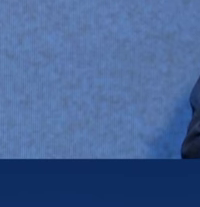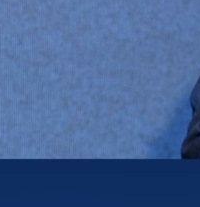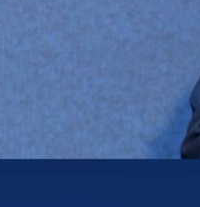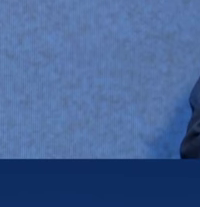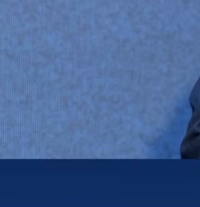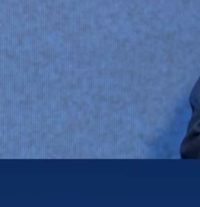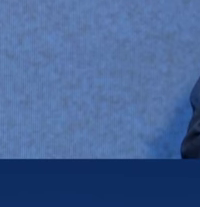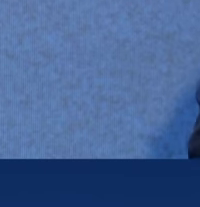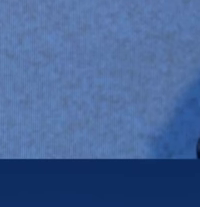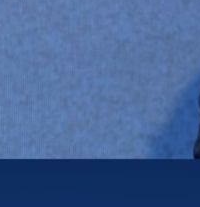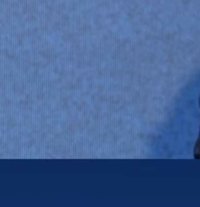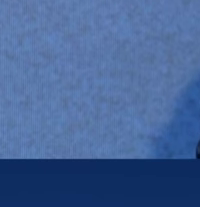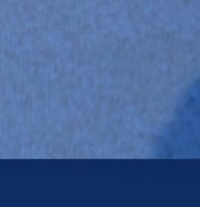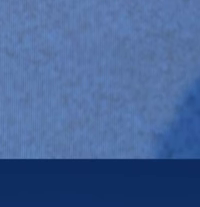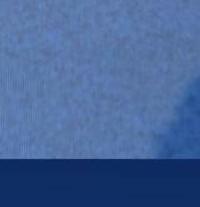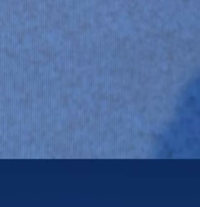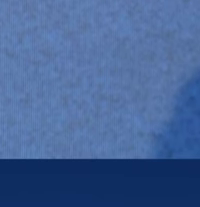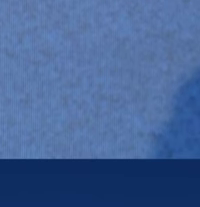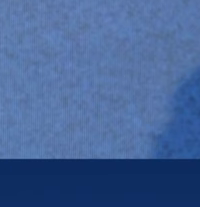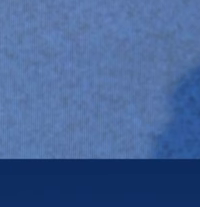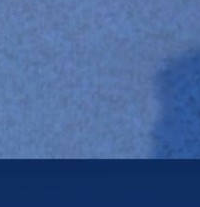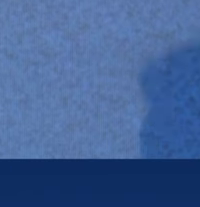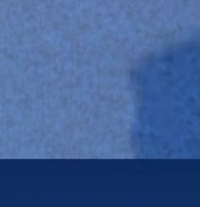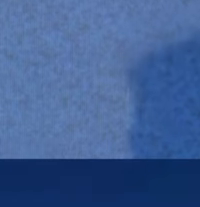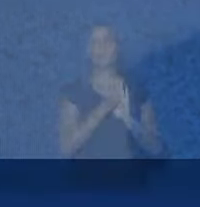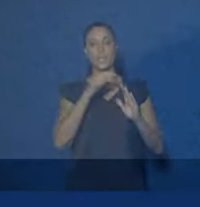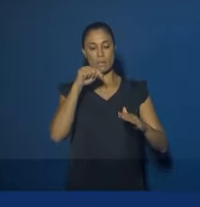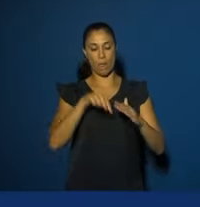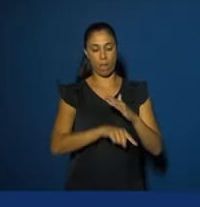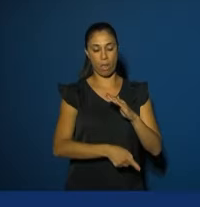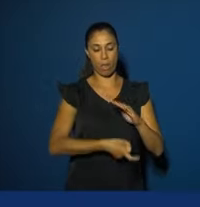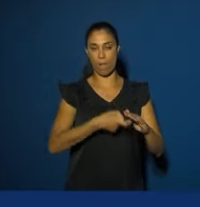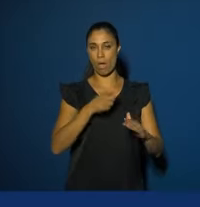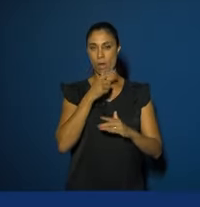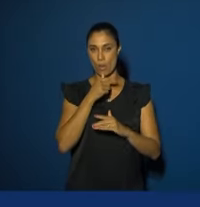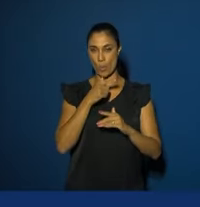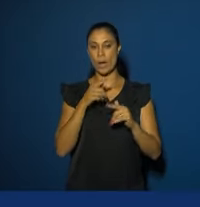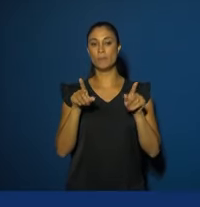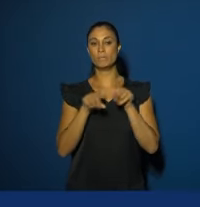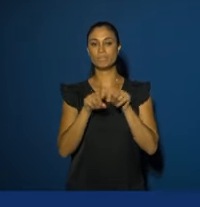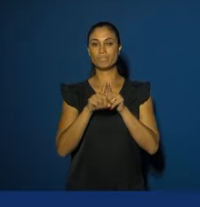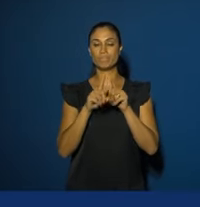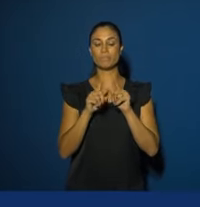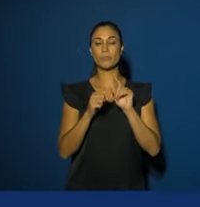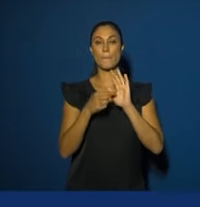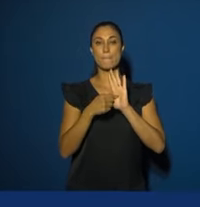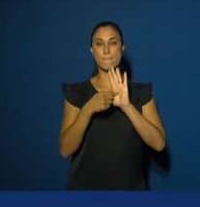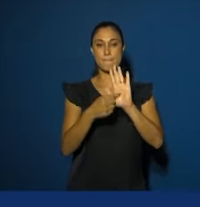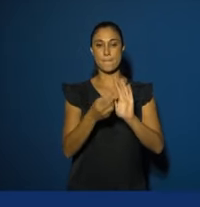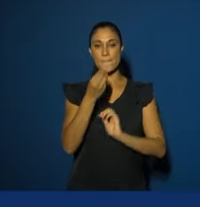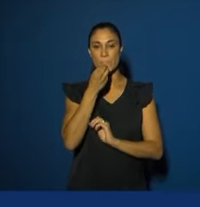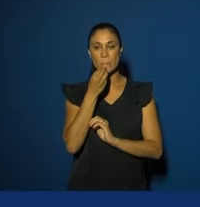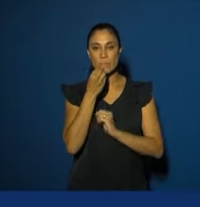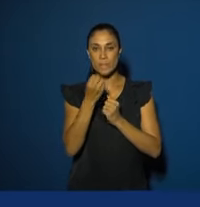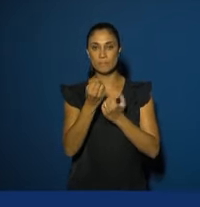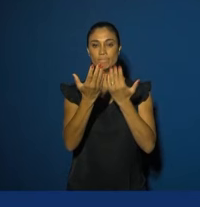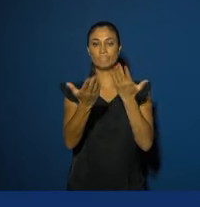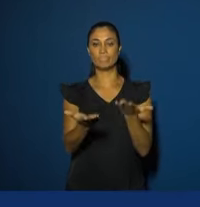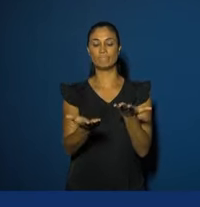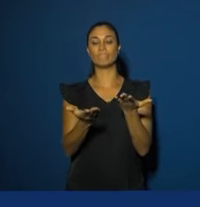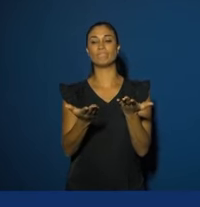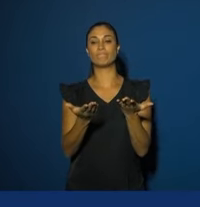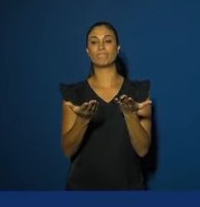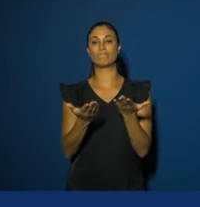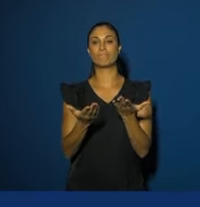eh o novo Marco legal de saneamento eh Ele trouxe bastante bastante oportunidade principalmente